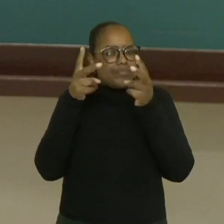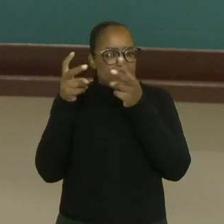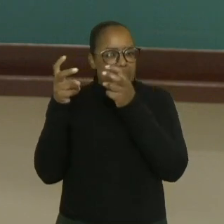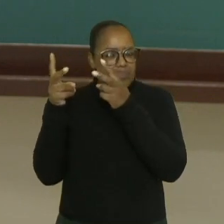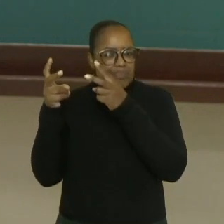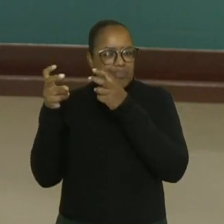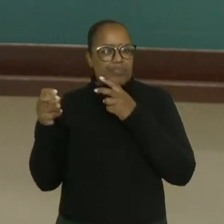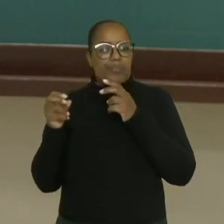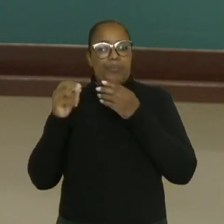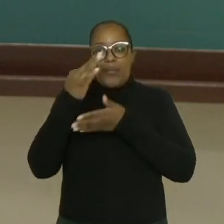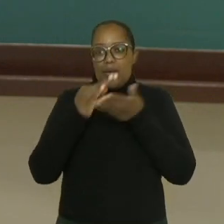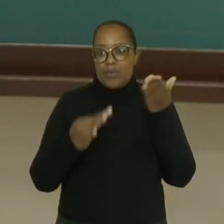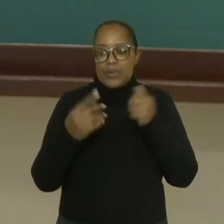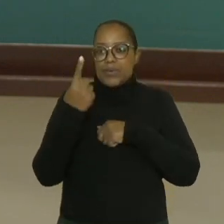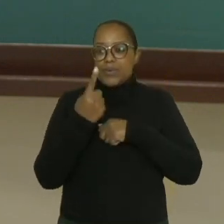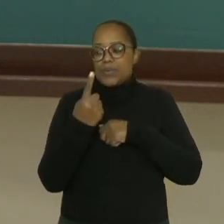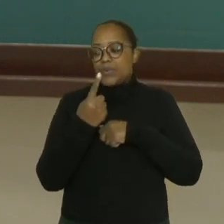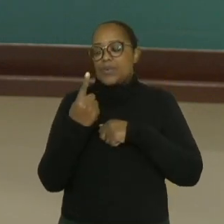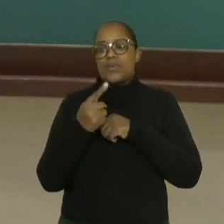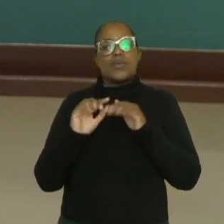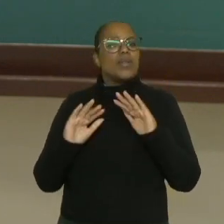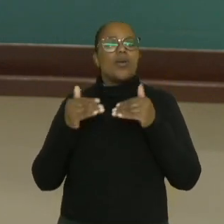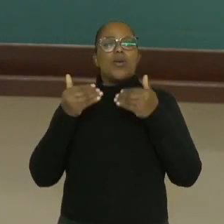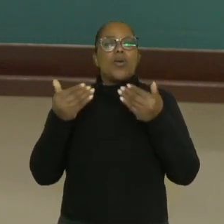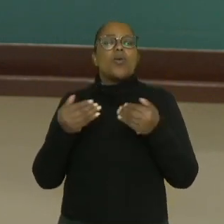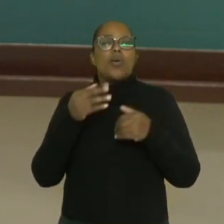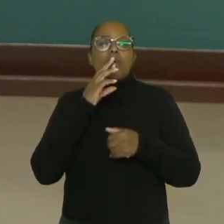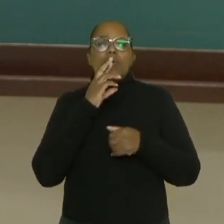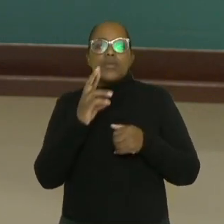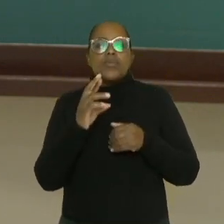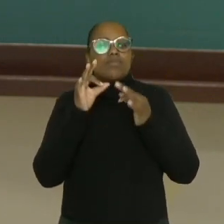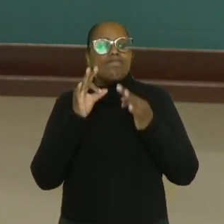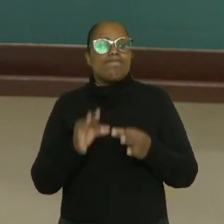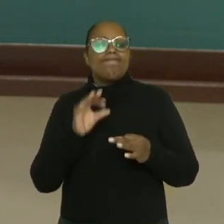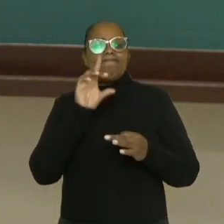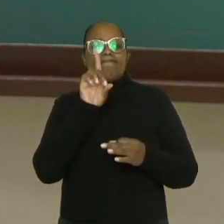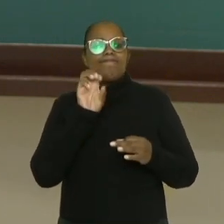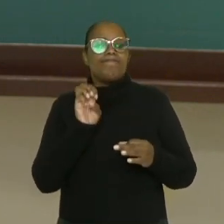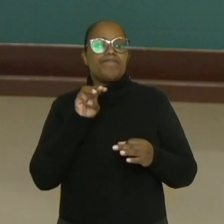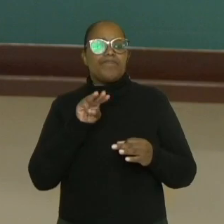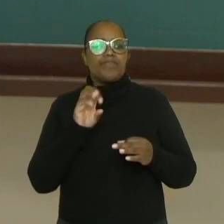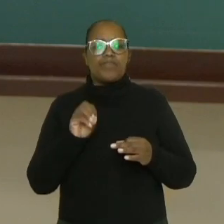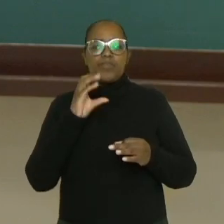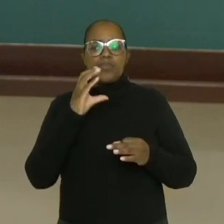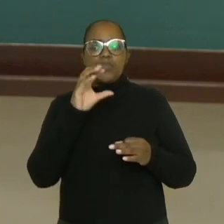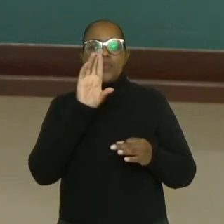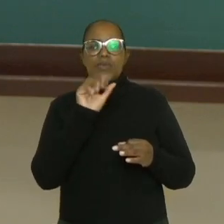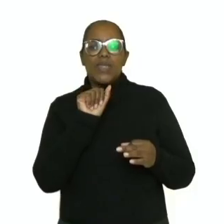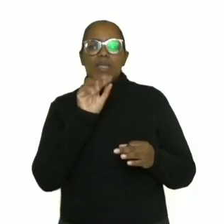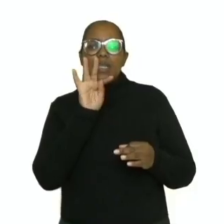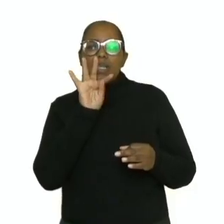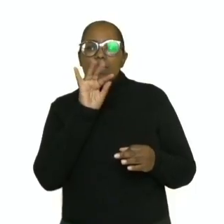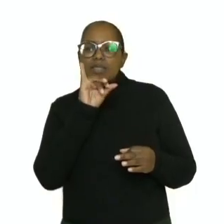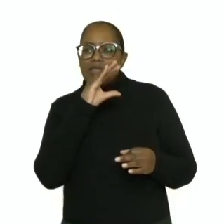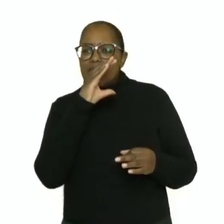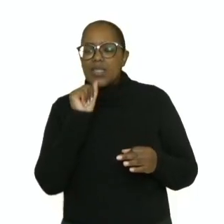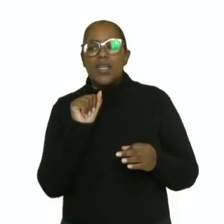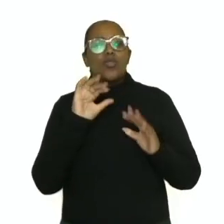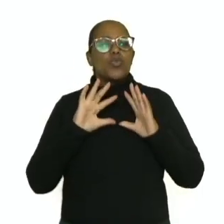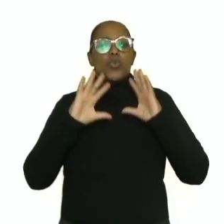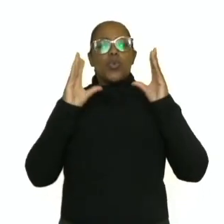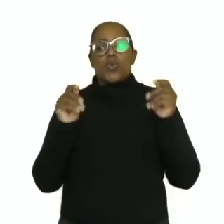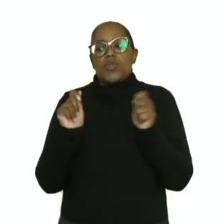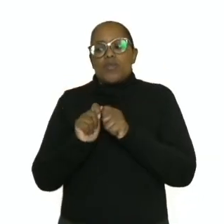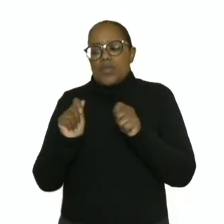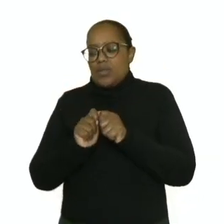do texto 1, qual é a percepção de democracia, né? A ação democrática, todos fazendo parte do processo decisório